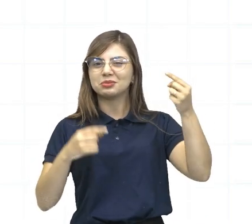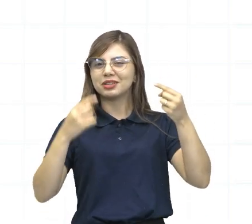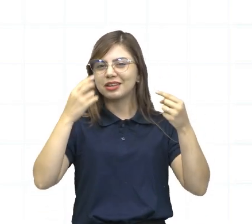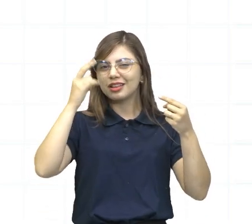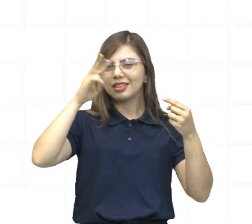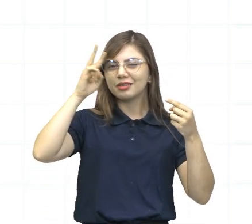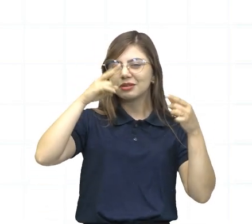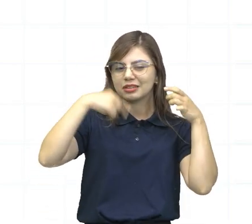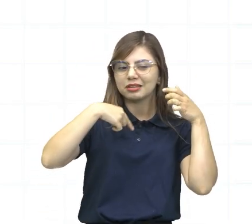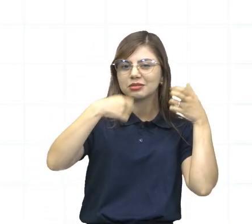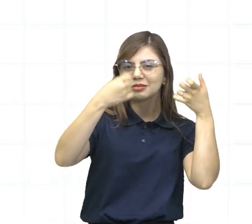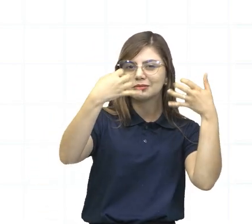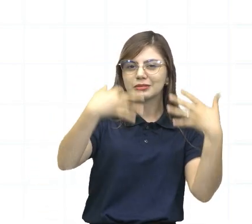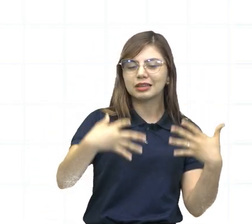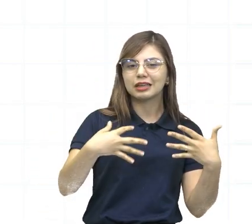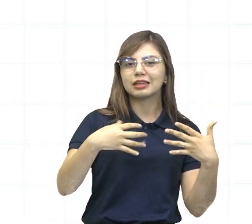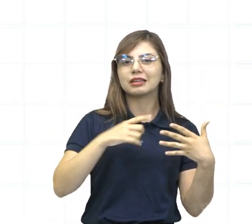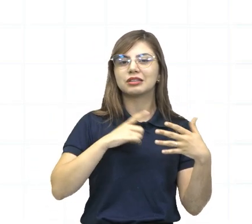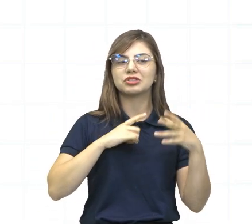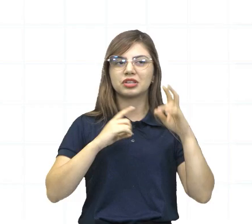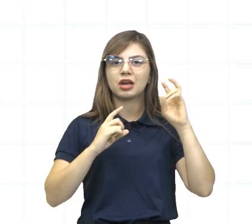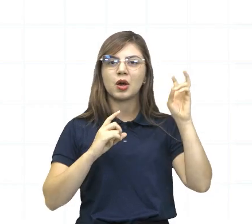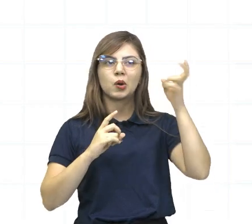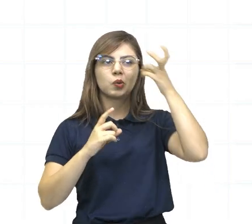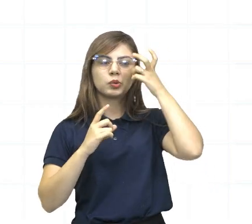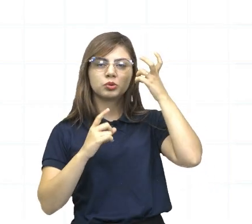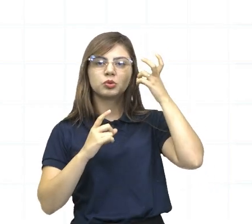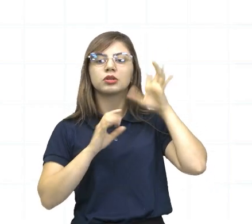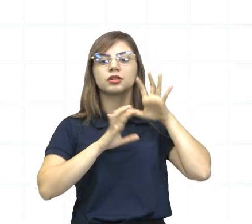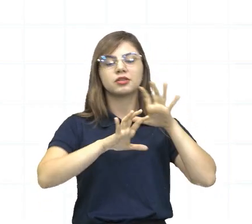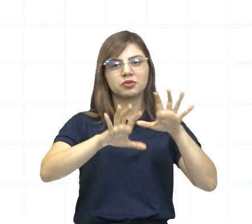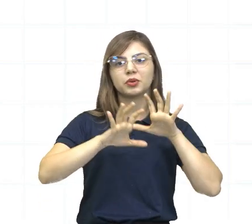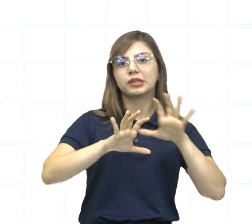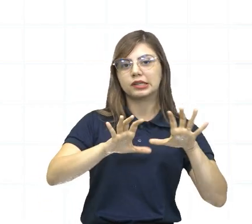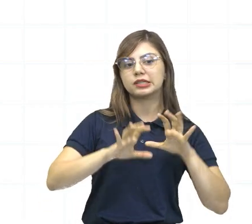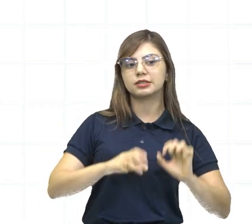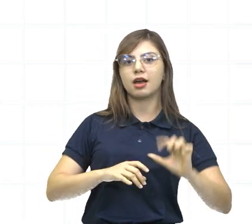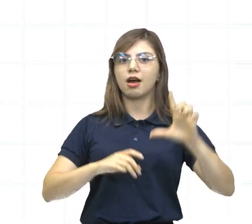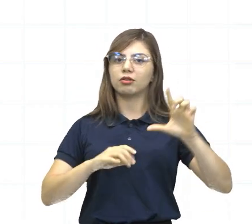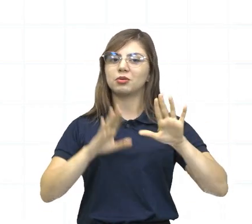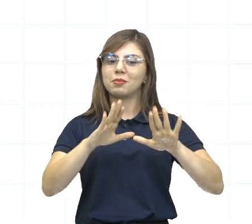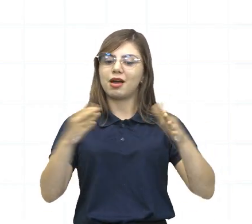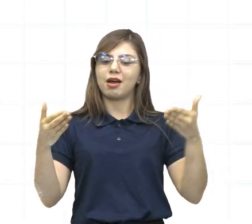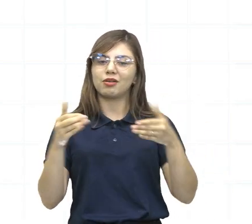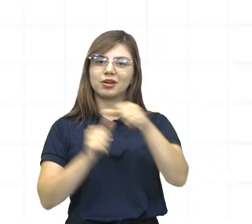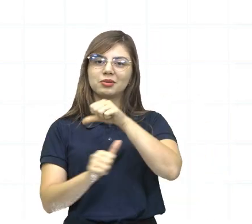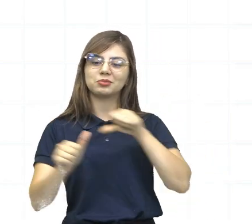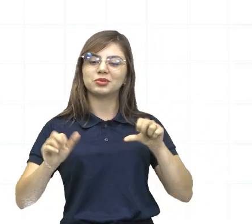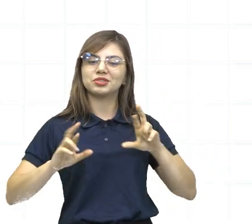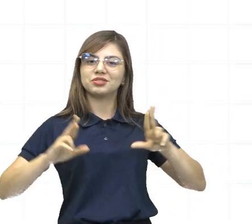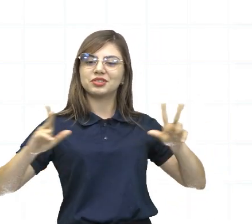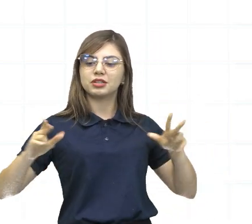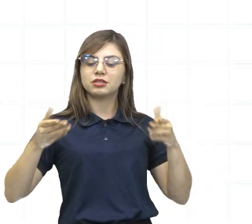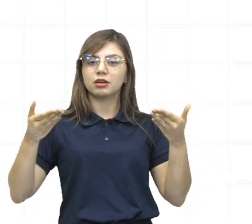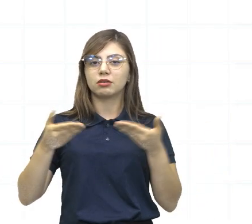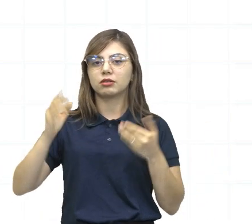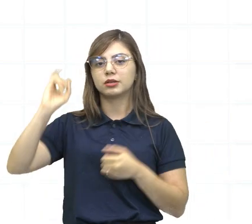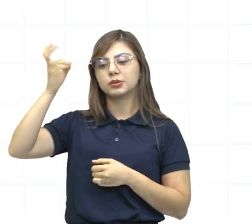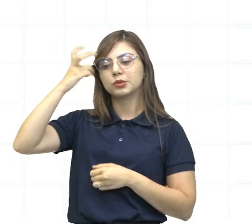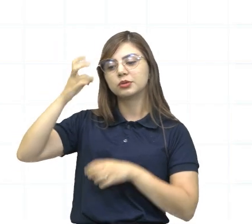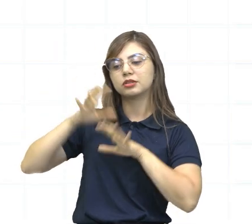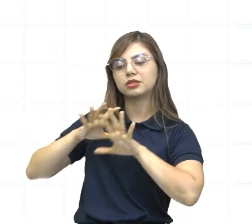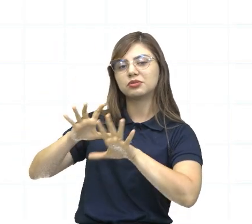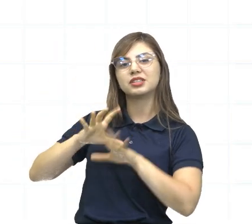cultura de alto contexto. Nesse caso aqui, do Low Context Culture, né, que é a cultura